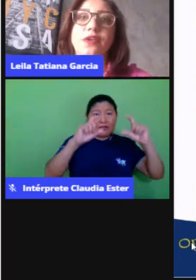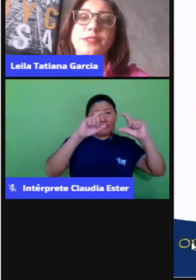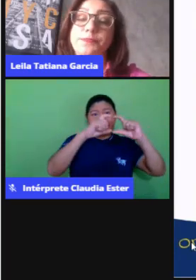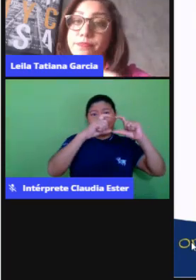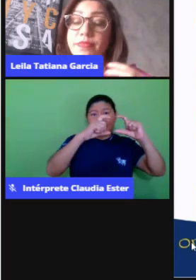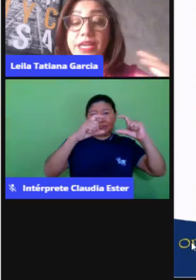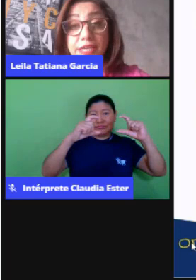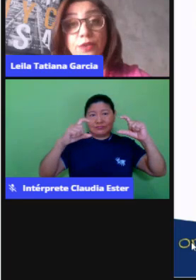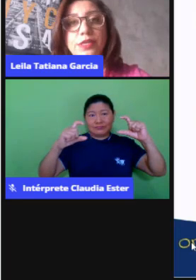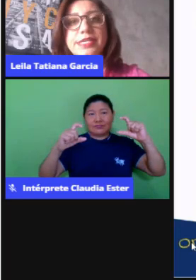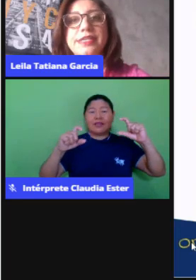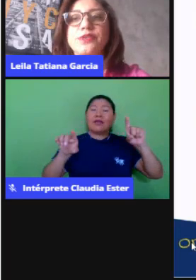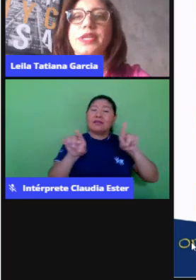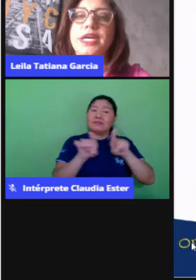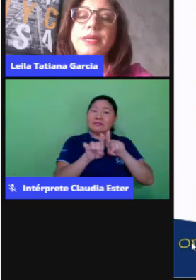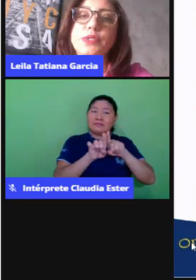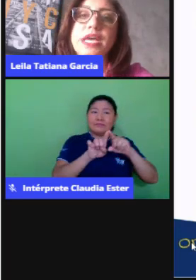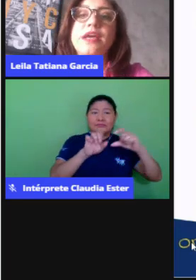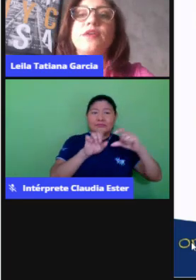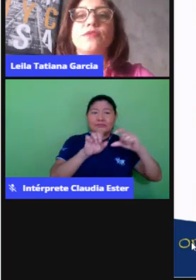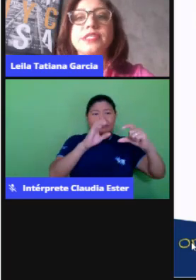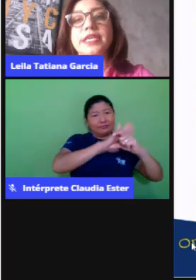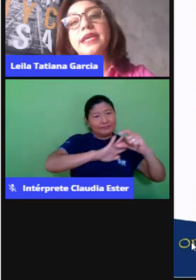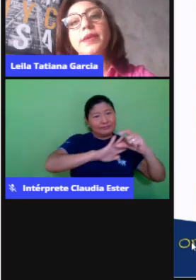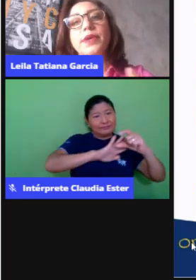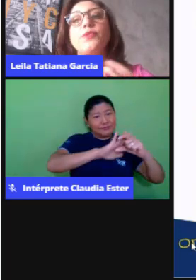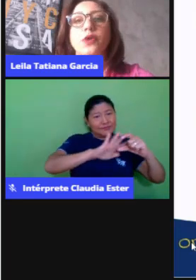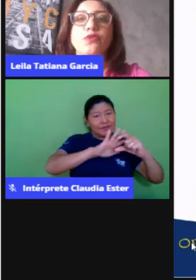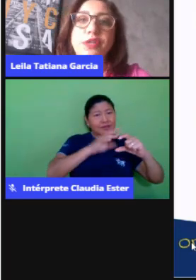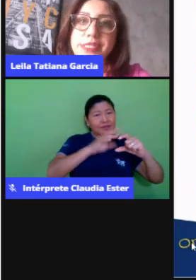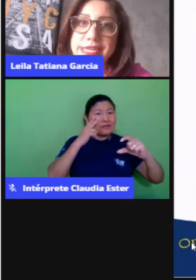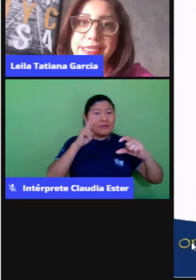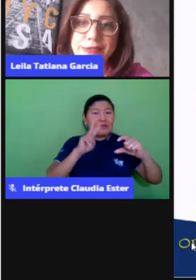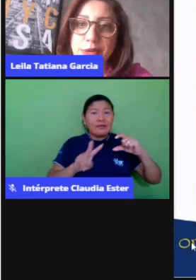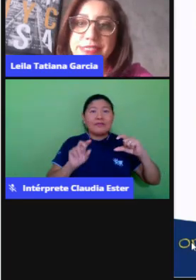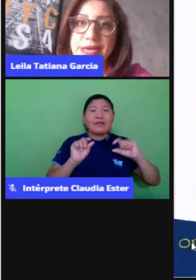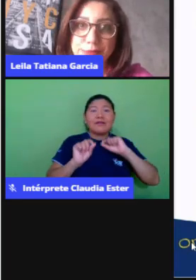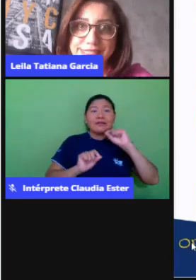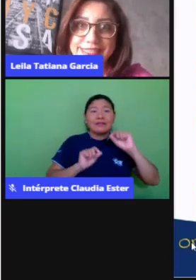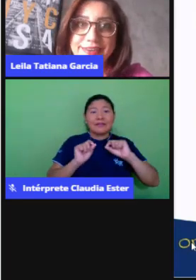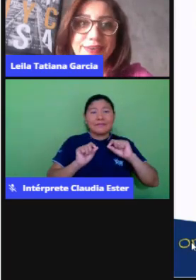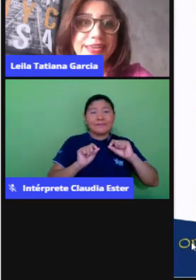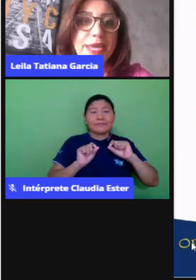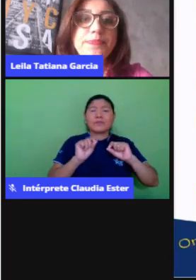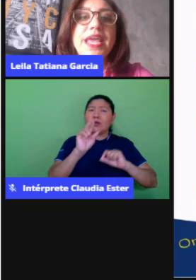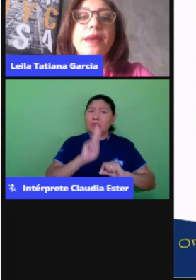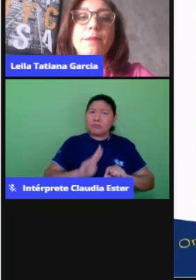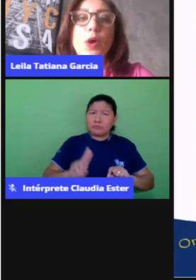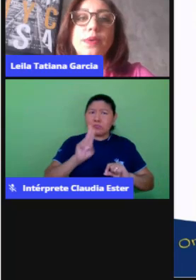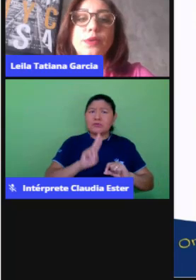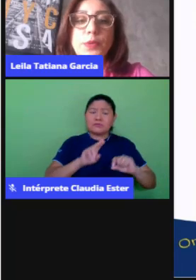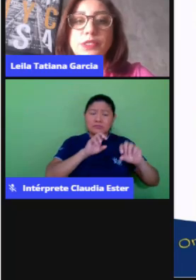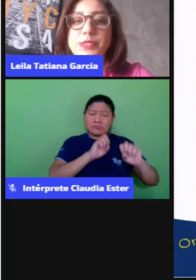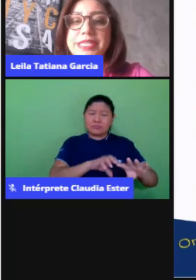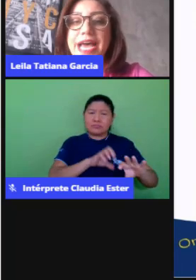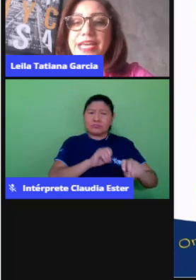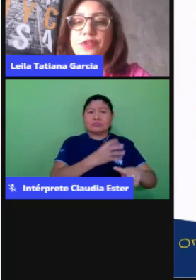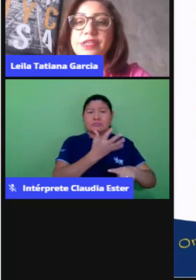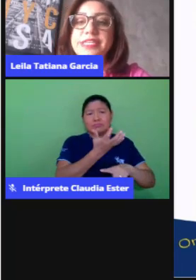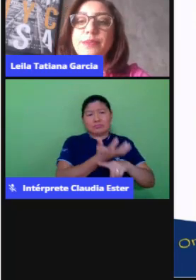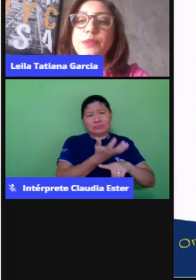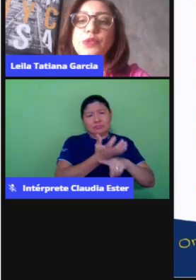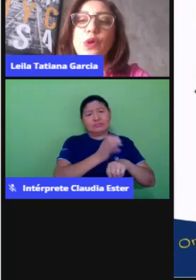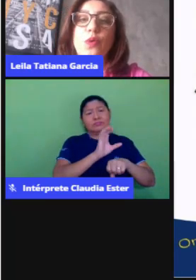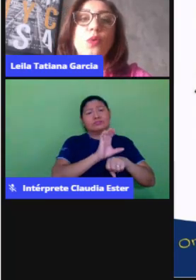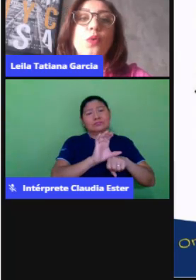charges que nós selecionamos, você, de repente, pode utilizar nas suas aulas, ok? Bom, no próximo